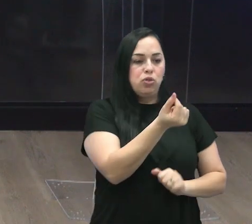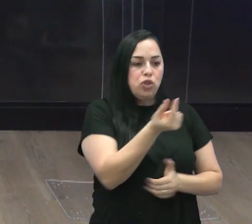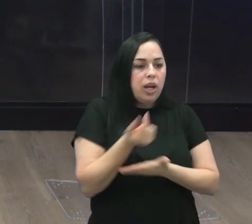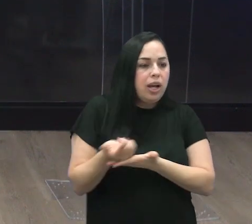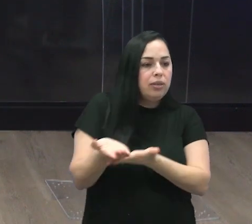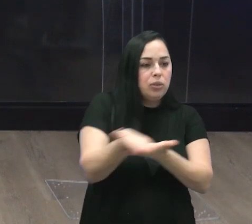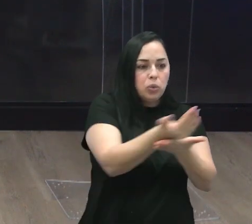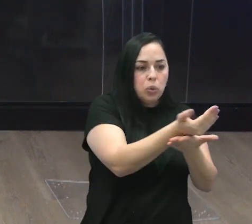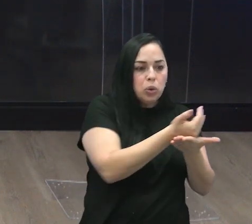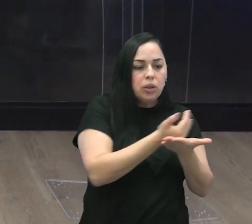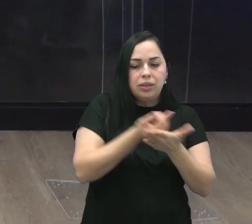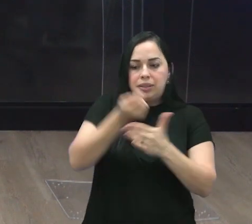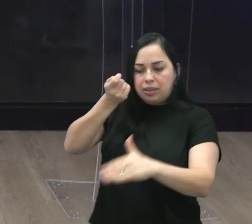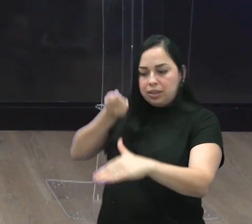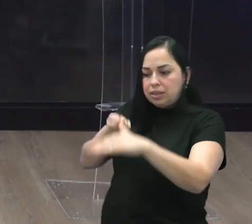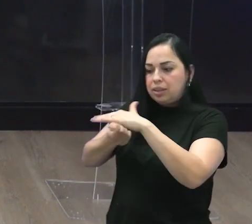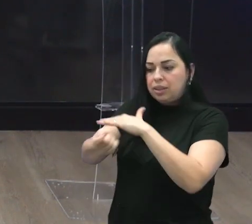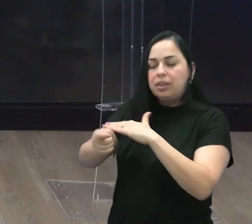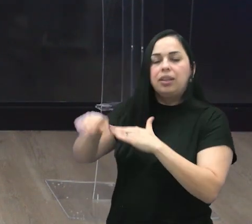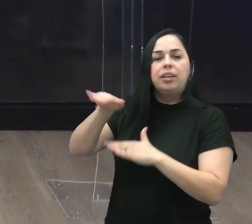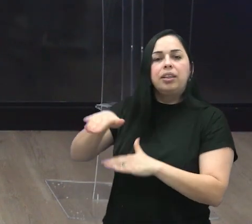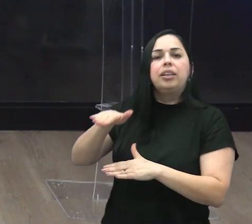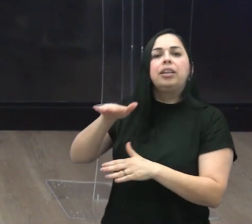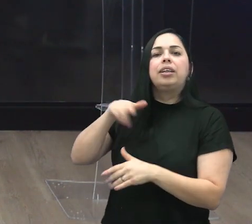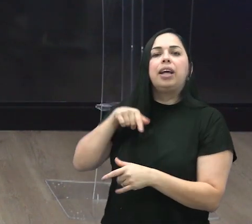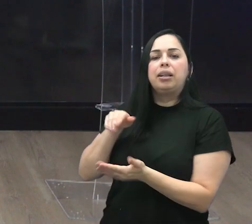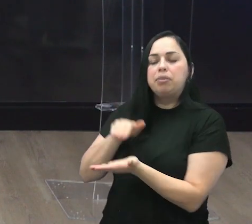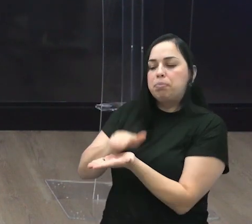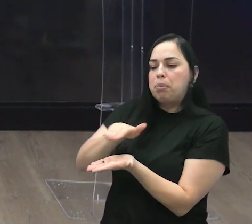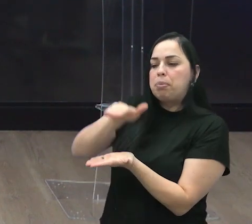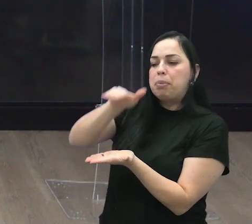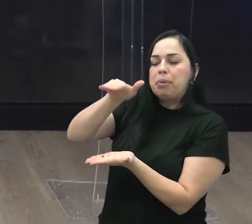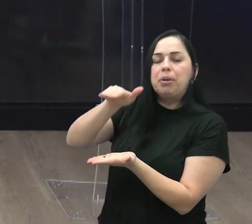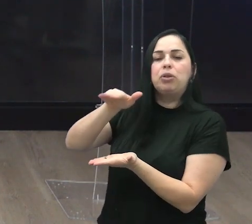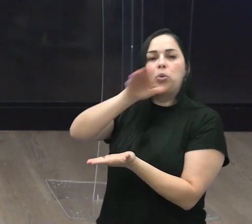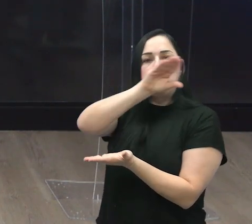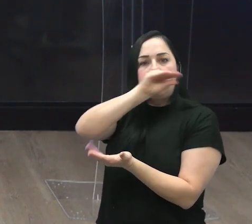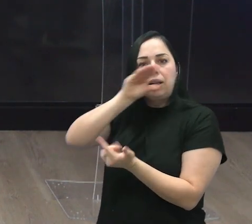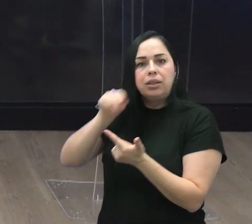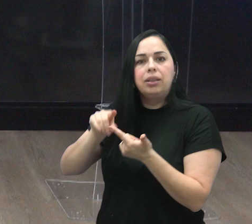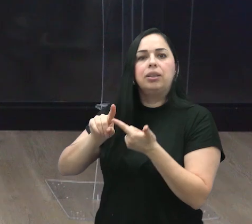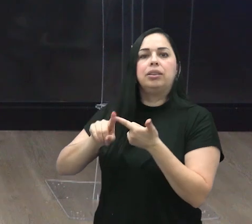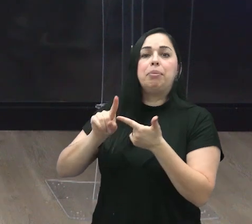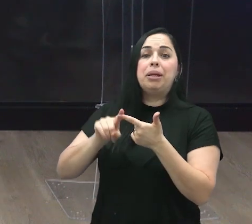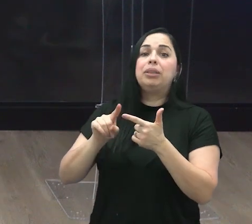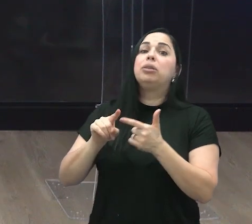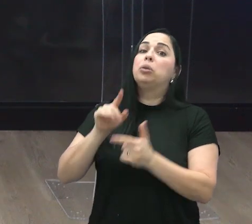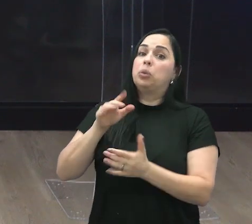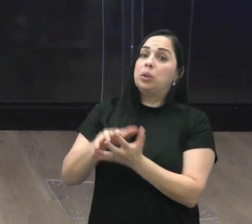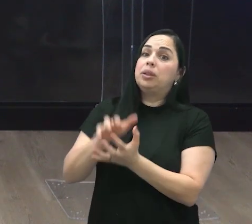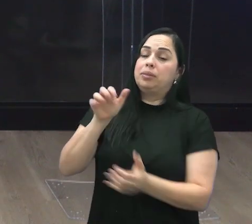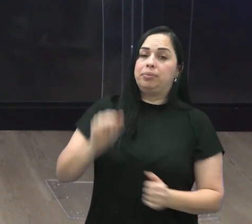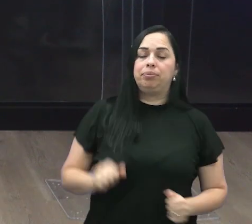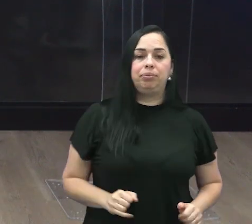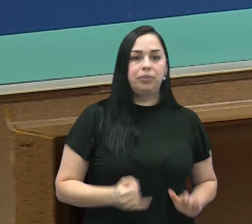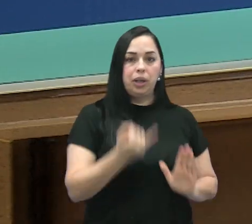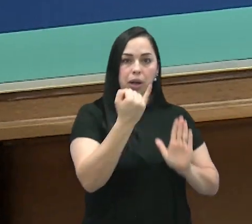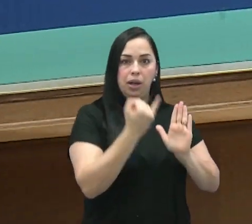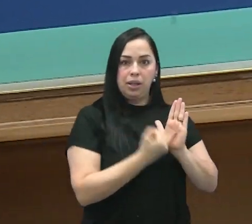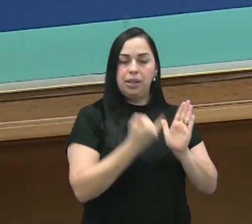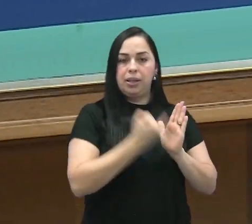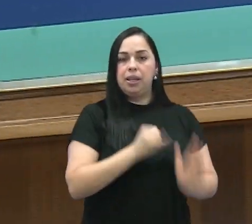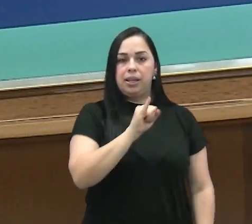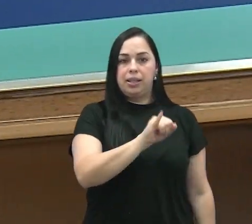valor pode ser destinado ao Fundo Municipal dos Direitos da Criança e do Adolescente e ao Fundo Municipal do Idoso.